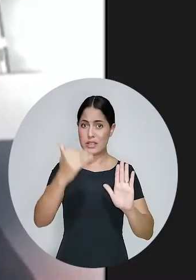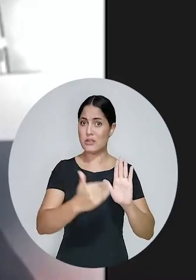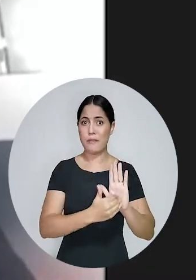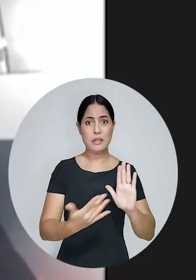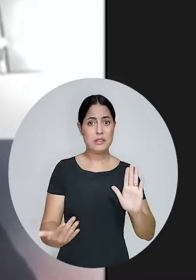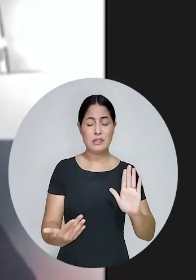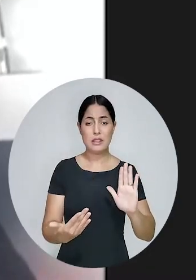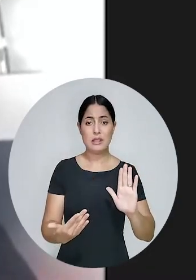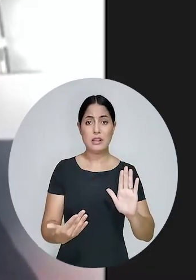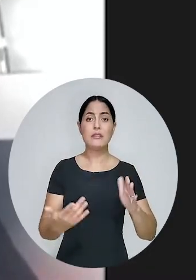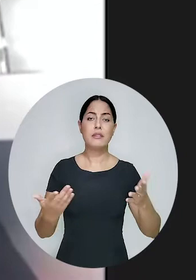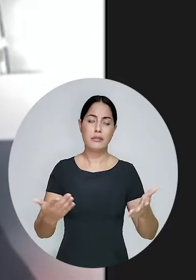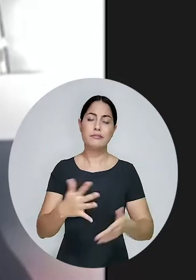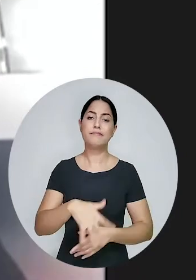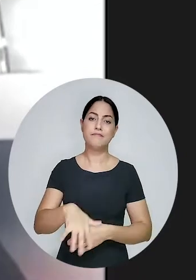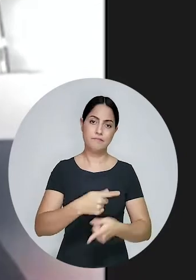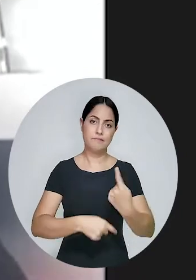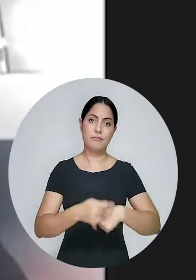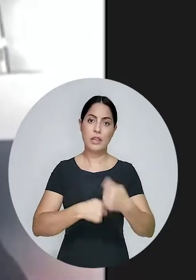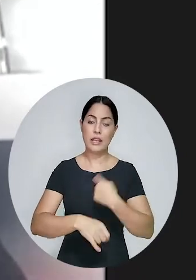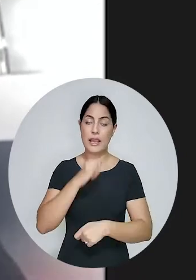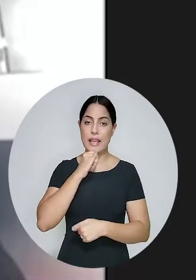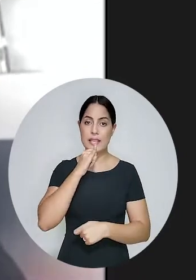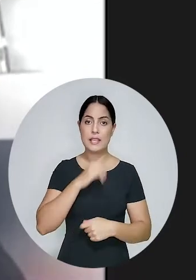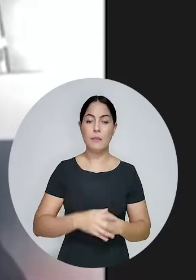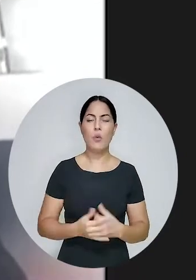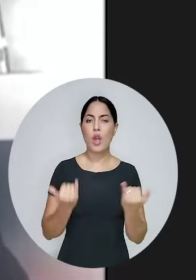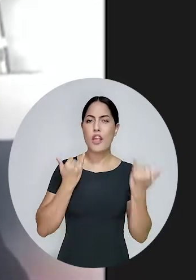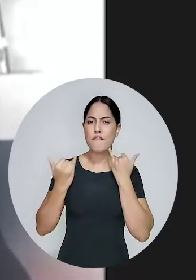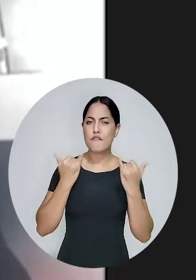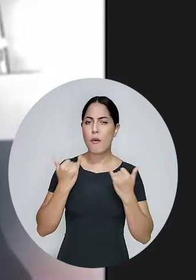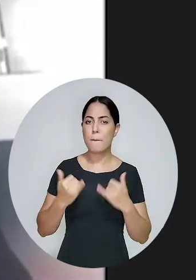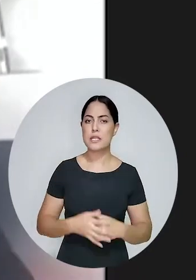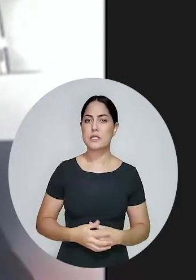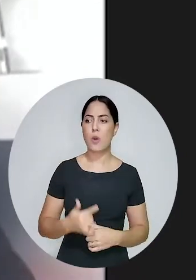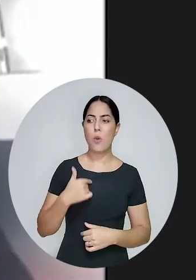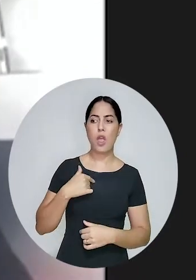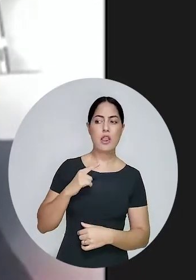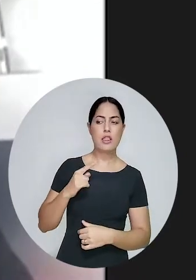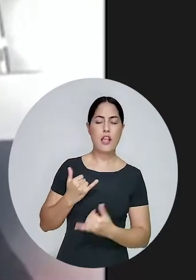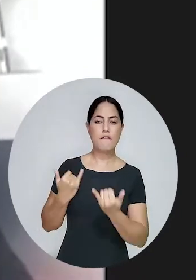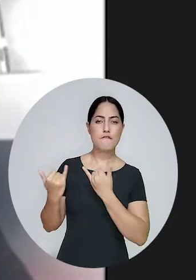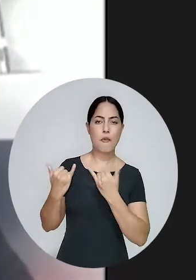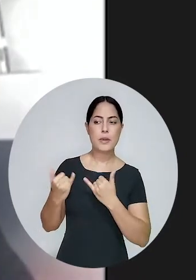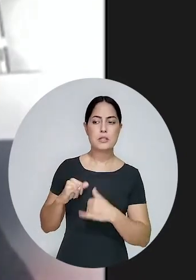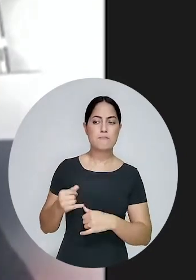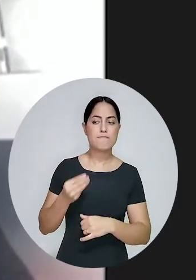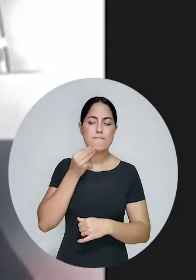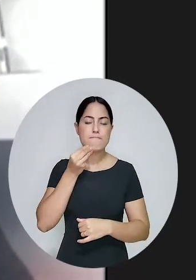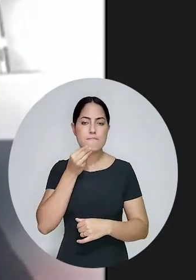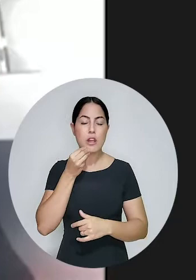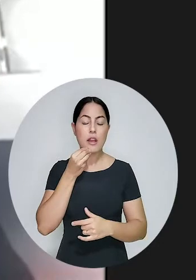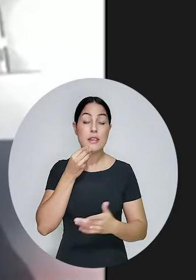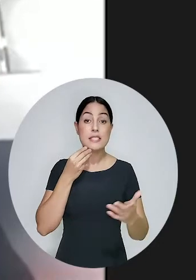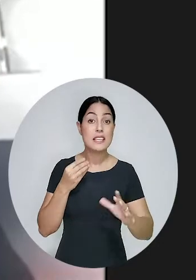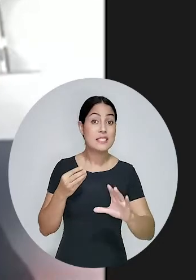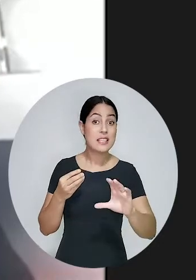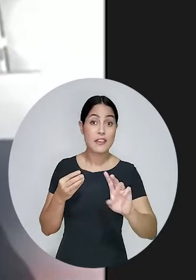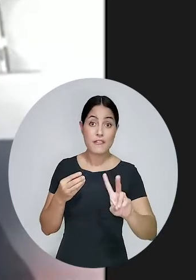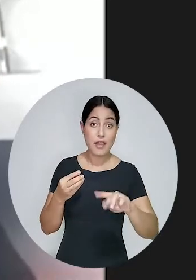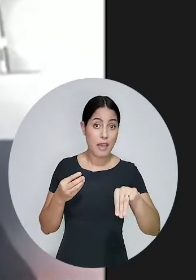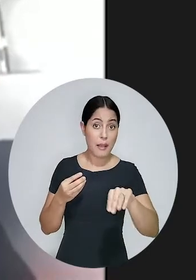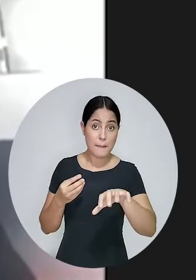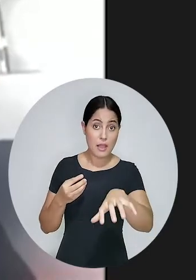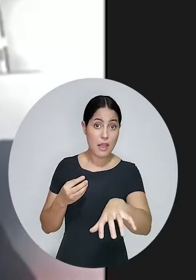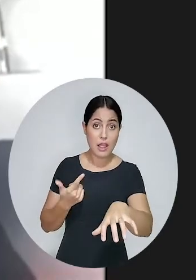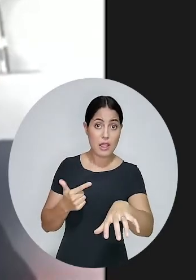indevido de informação privilegiada. Se a CVM não tiver instrumentos para coibir esse